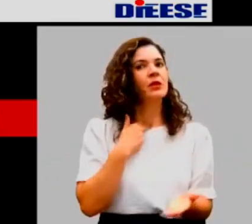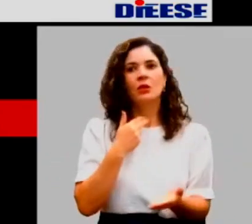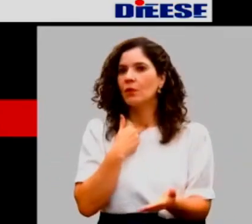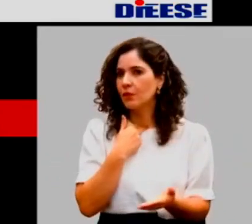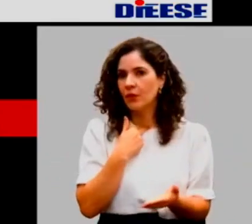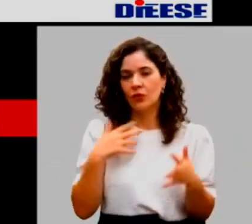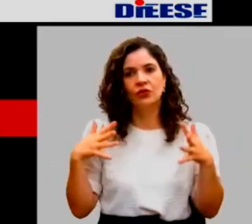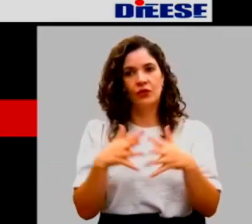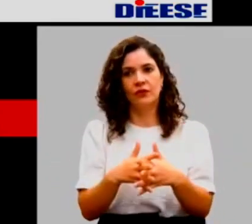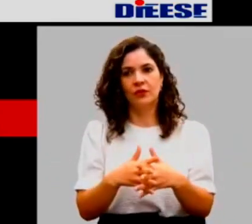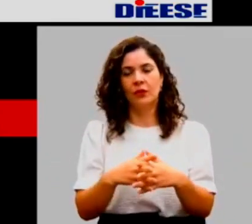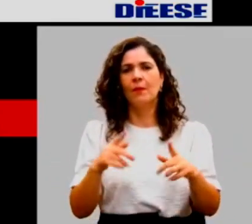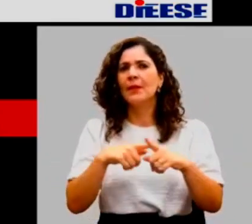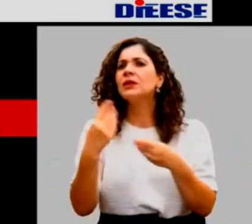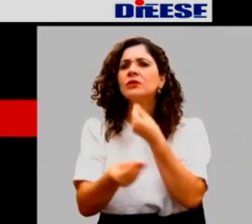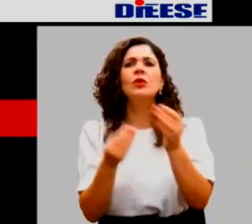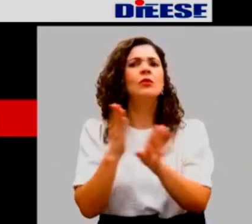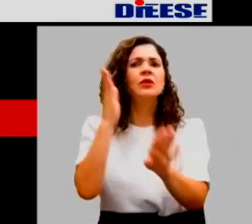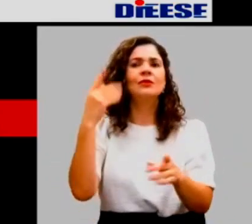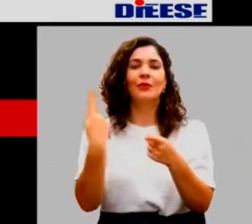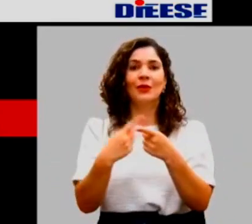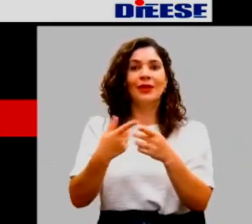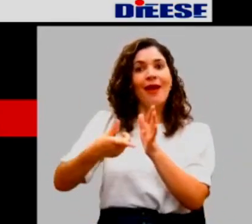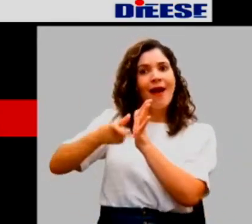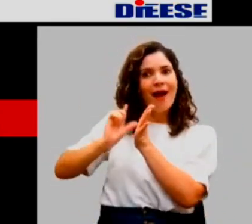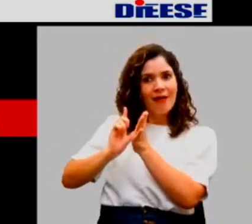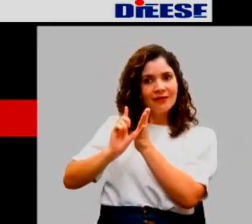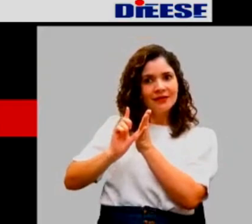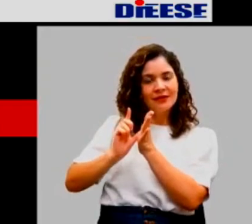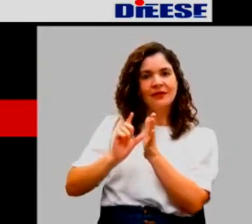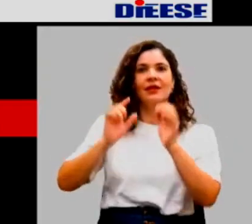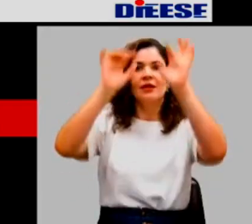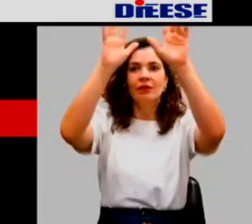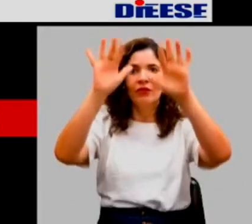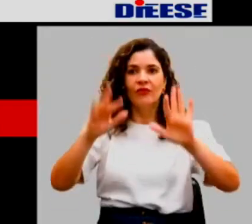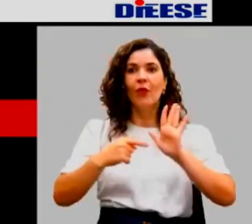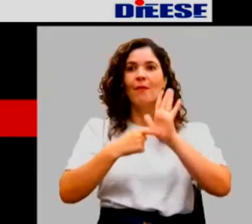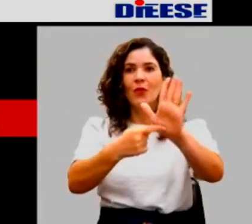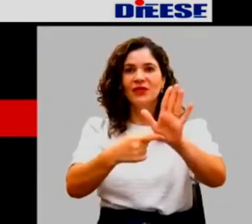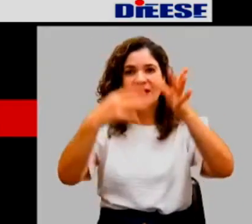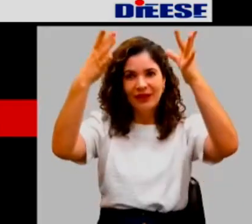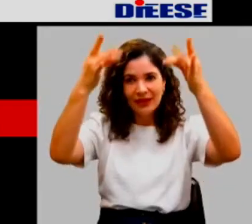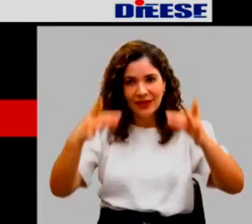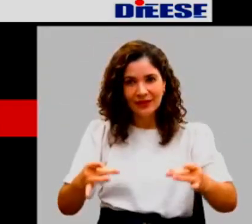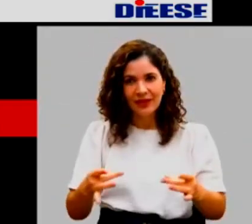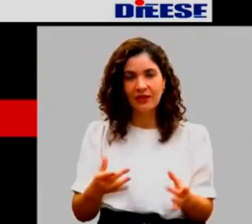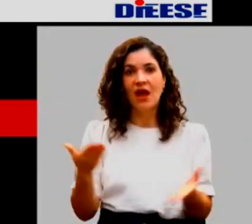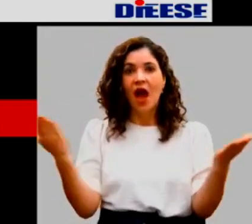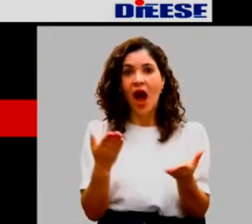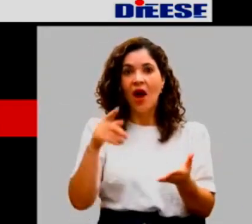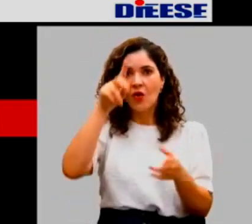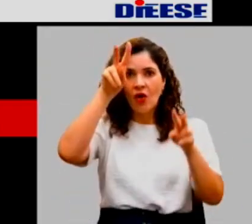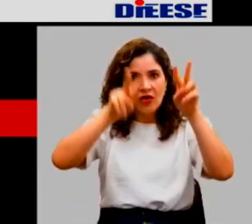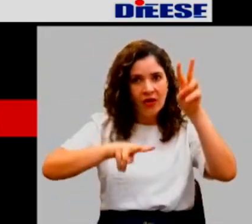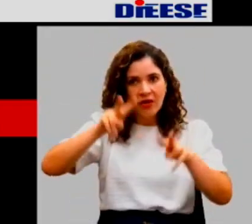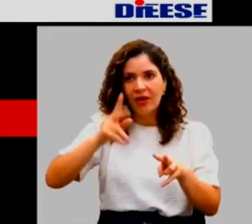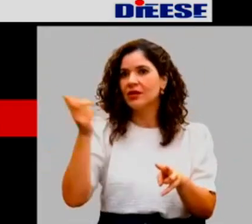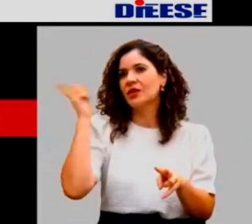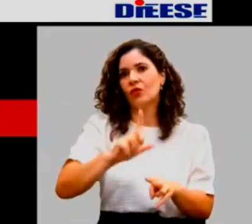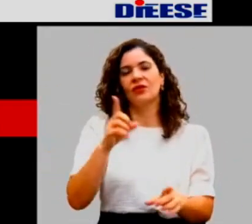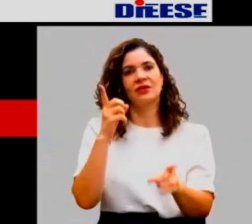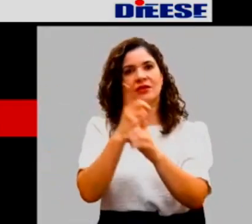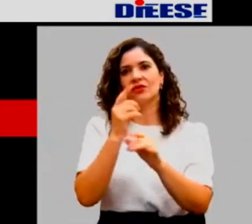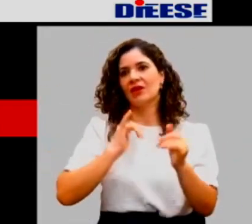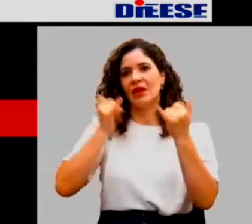portal da transparência antes tinha informações detalhadas agora no formato que está eu não consigo achar se eu for procurar essa mesma